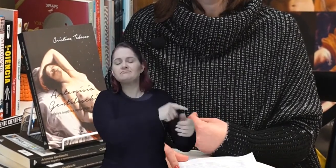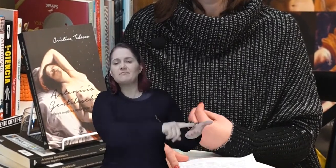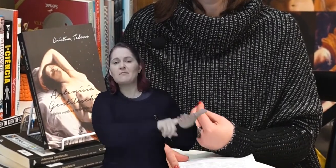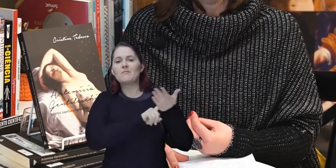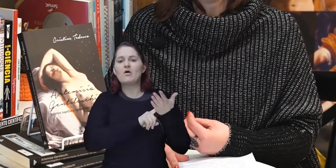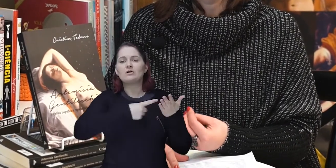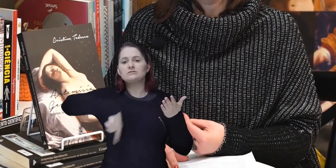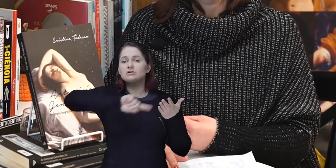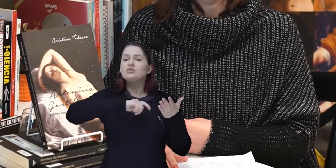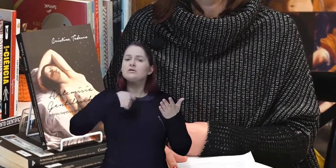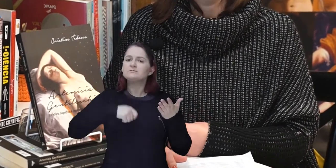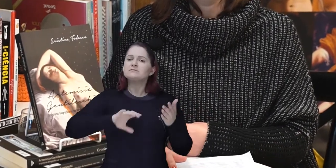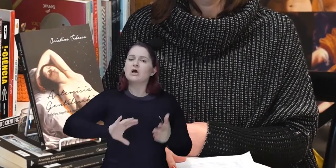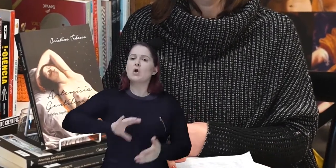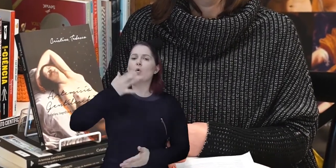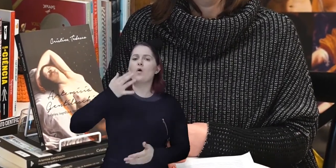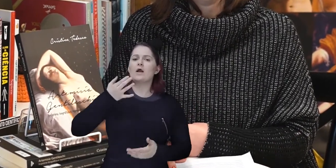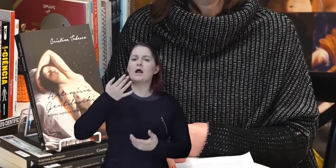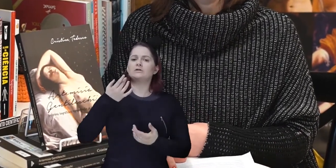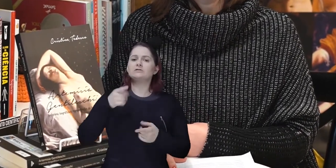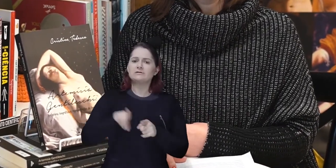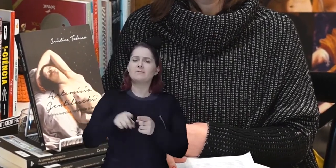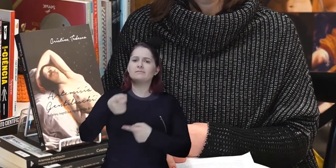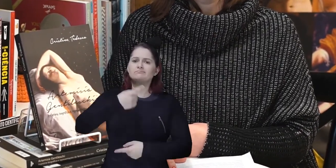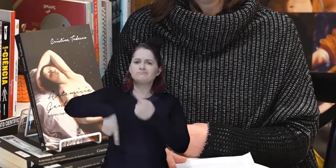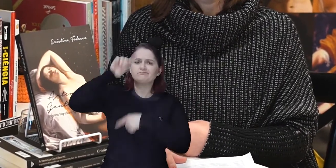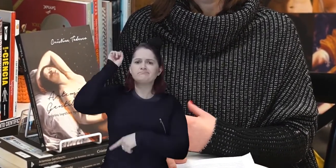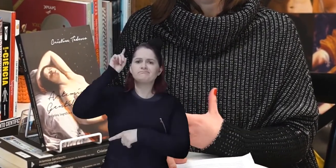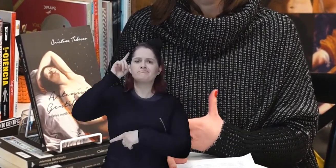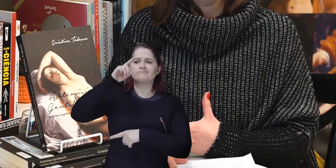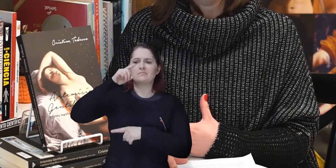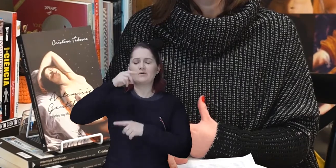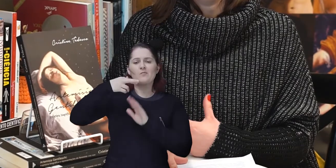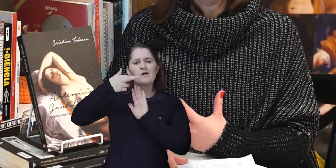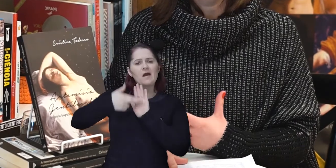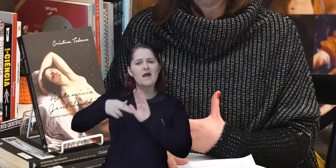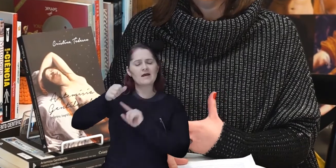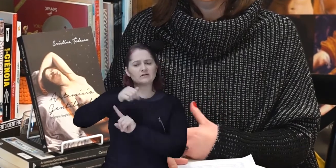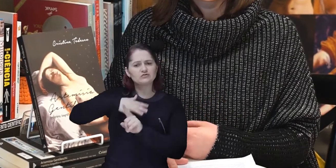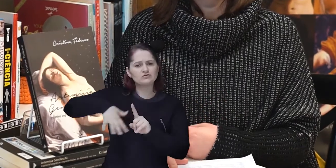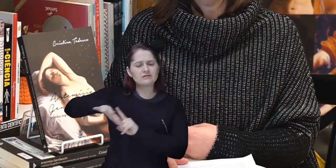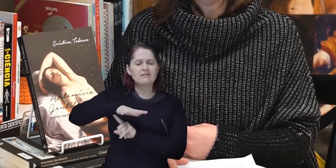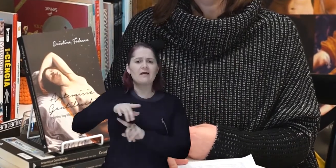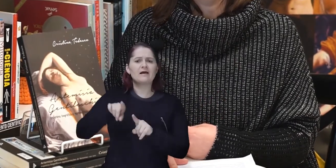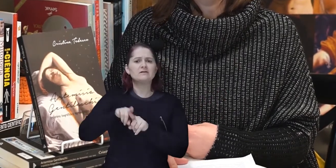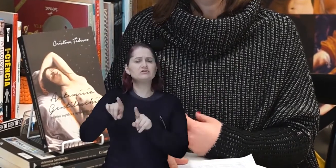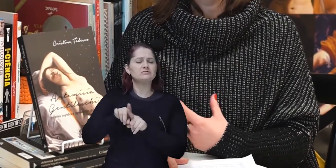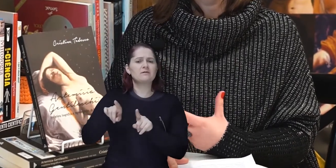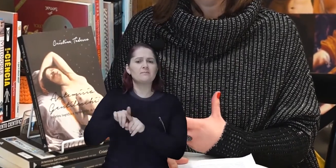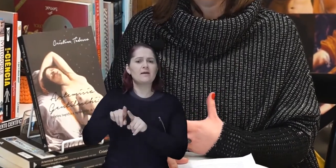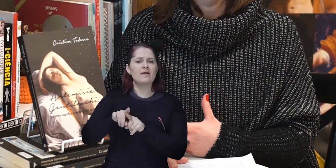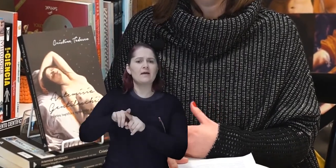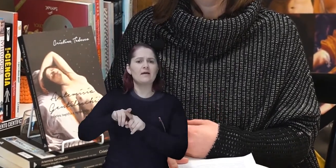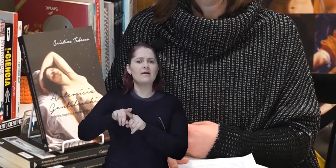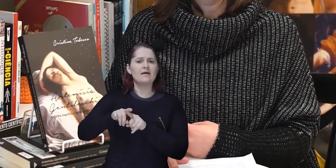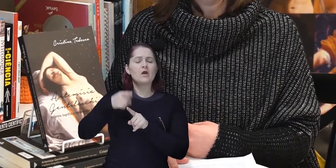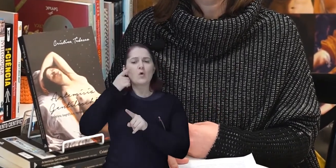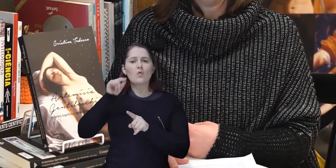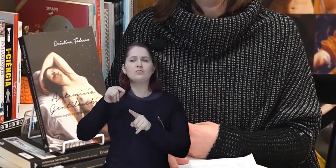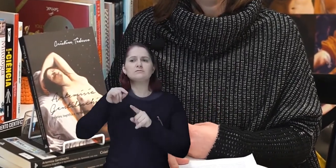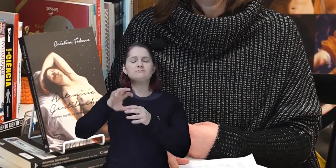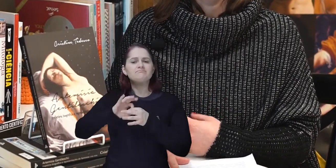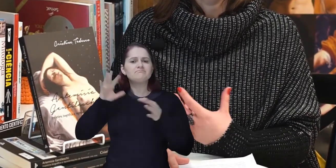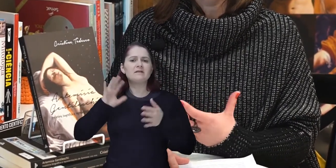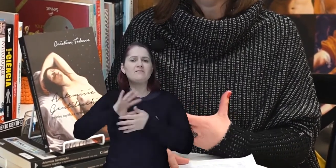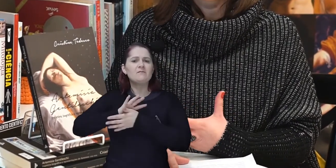coragem de enfrentar os limites do nosso tempo e de questionar normas sociais, né, de superar